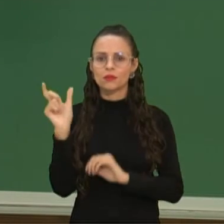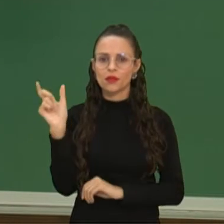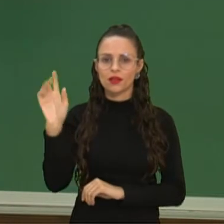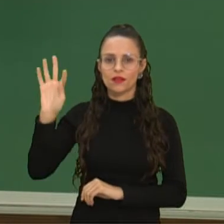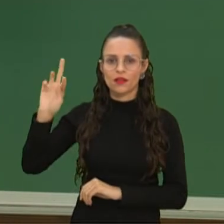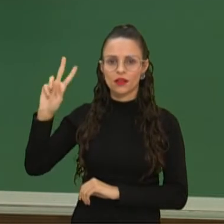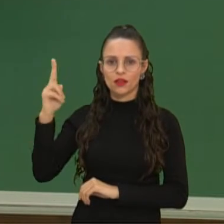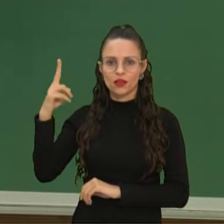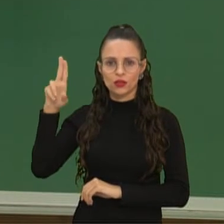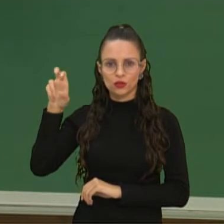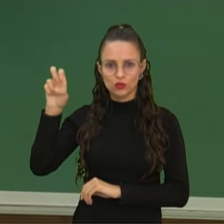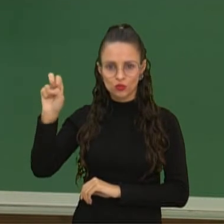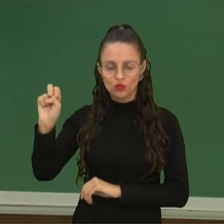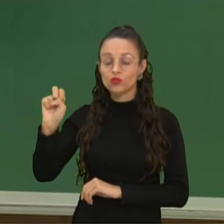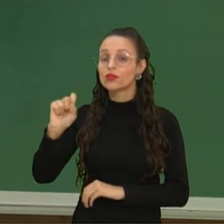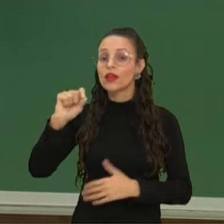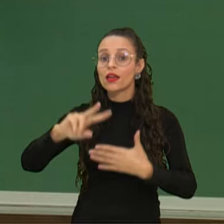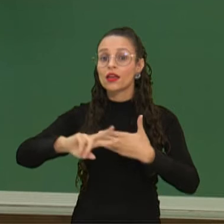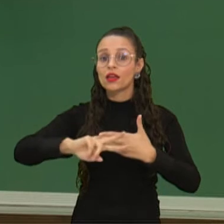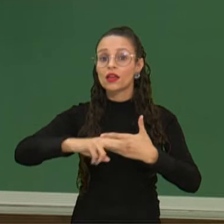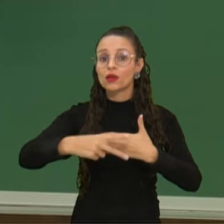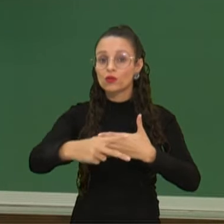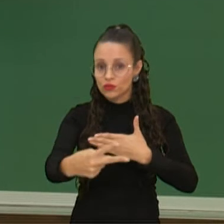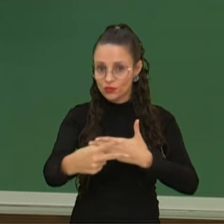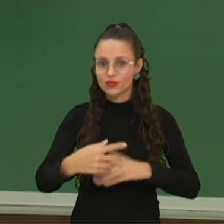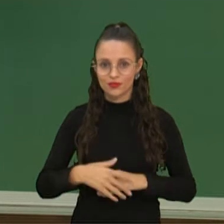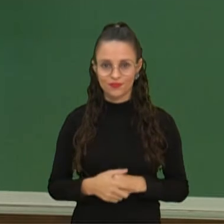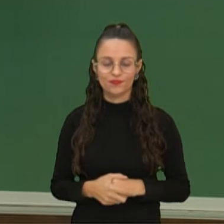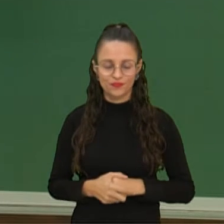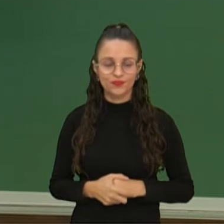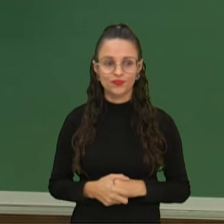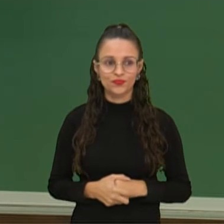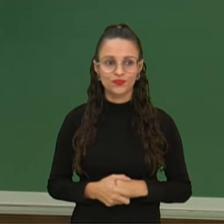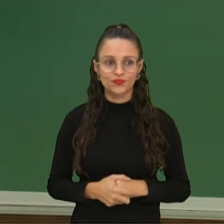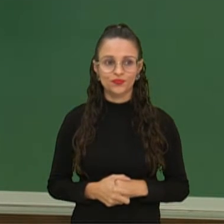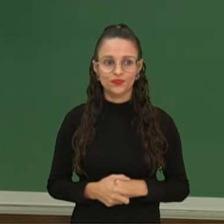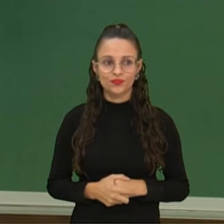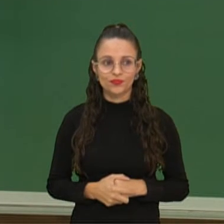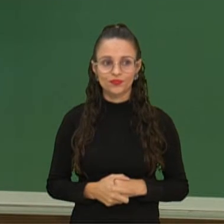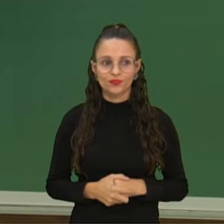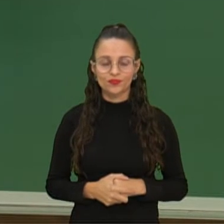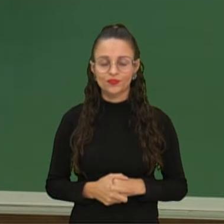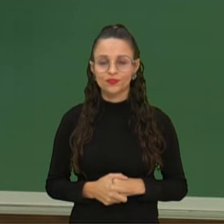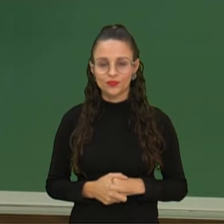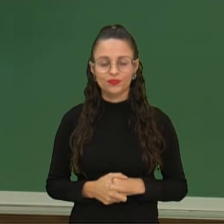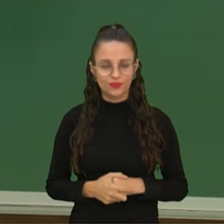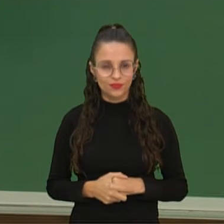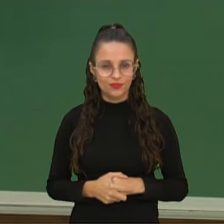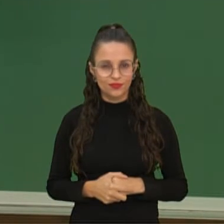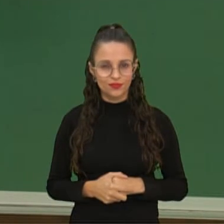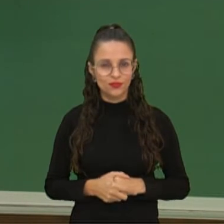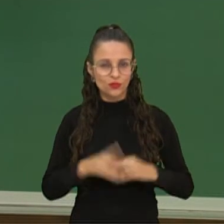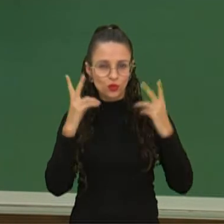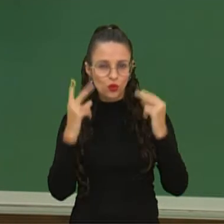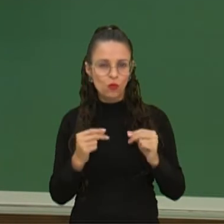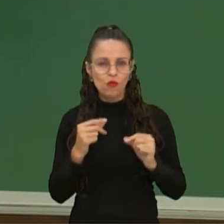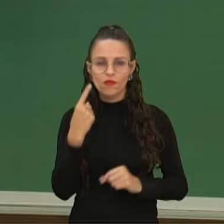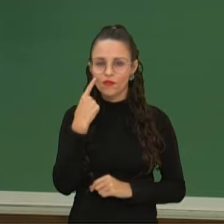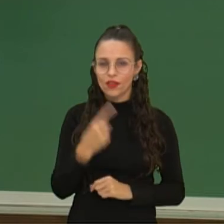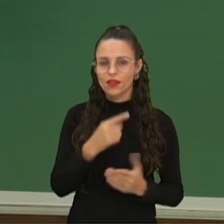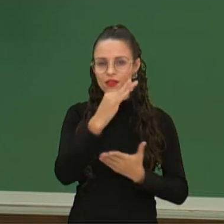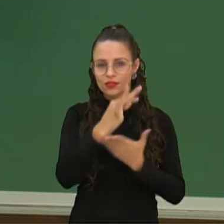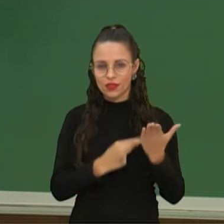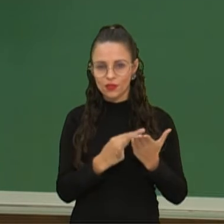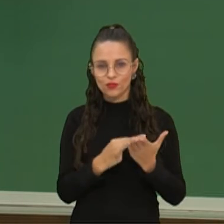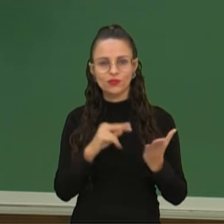que consequently, consequentemente. Então, temos duas palavras aqui muito comuns de aparecer em textos com o